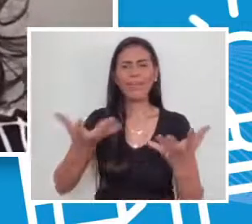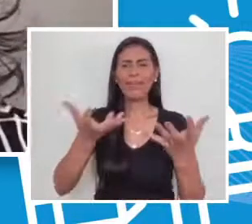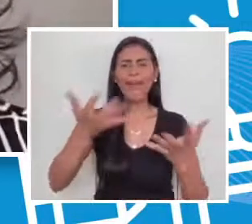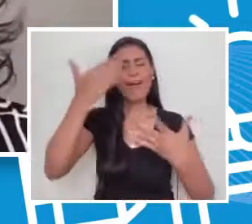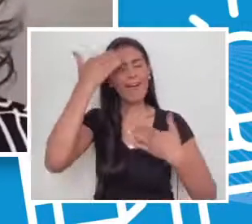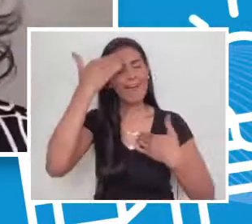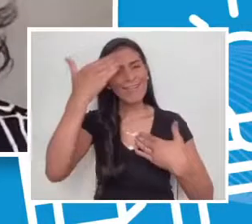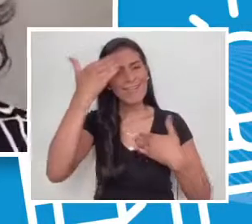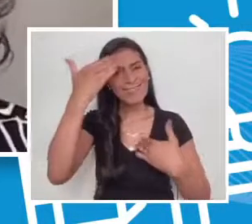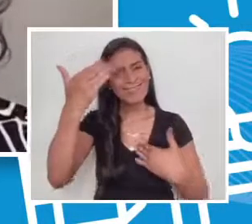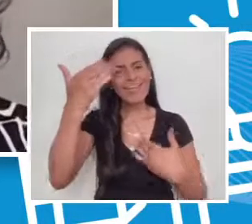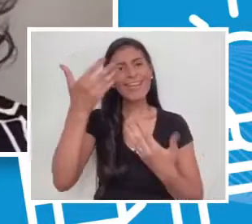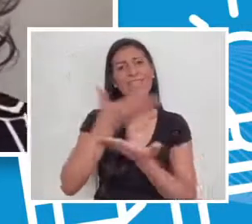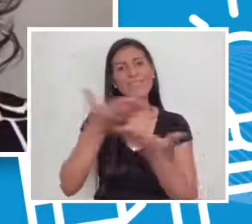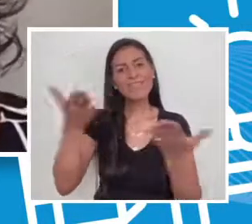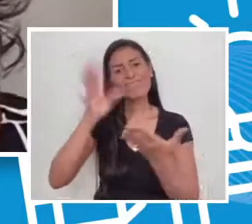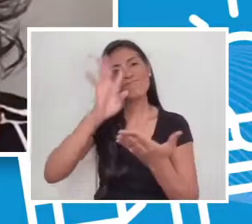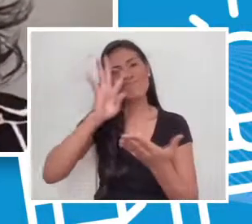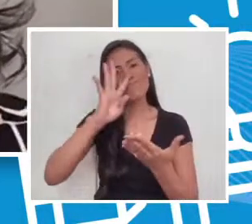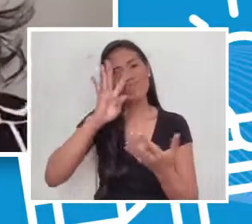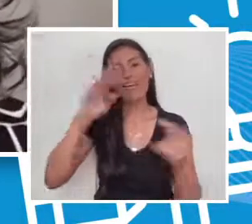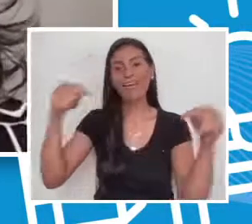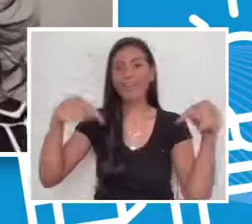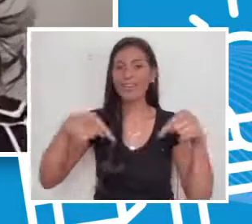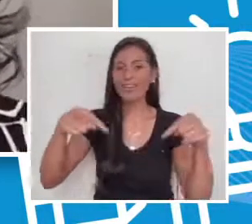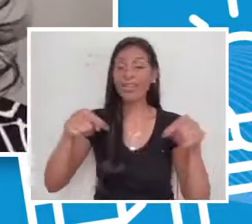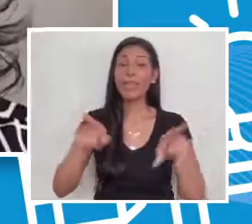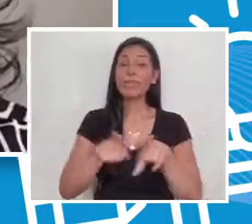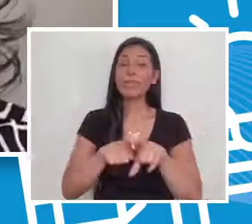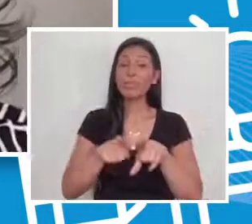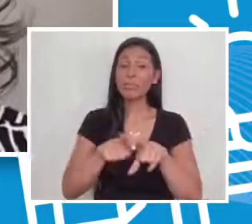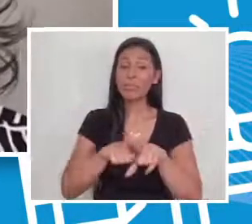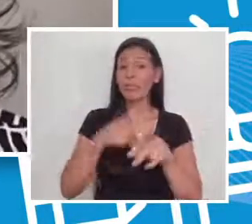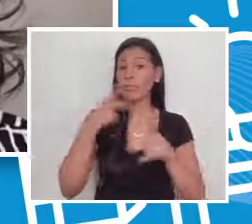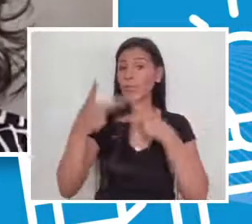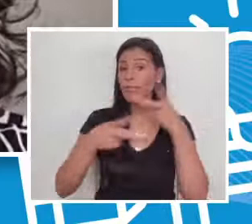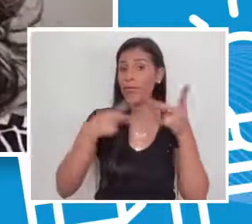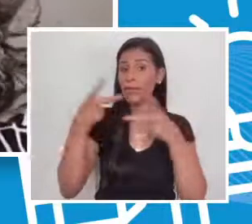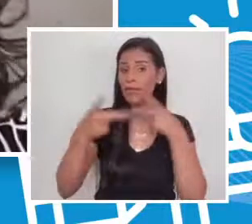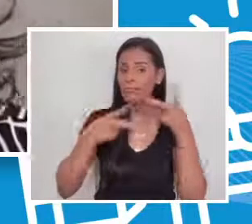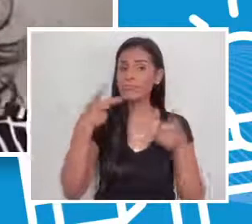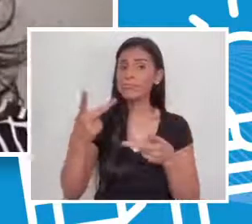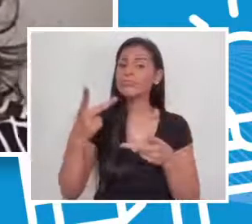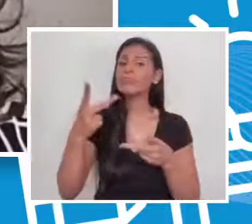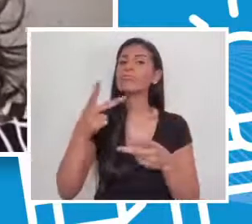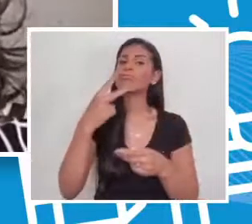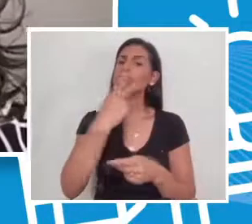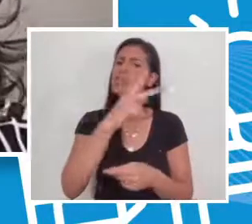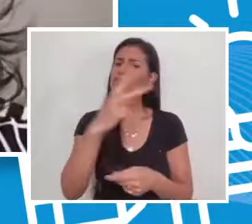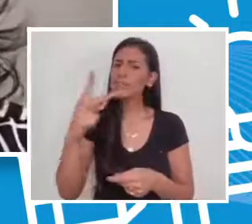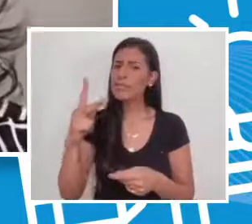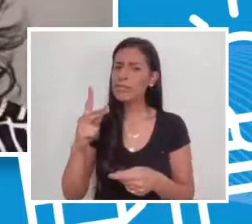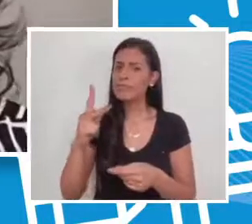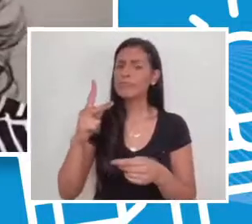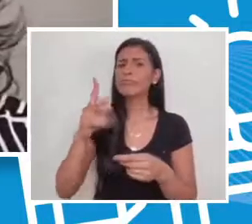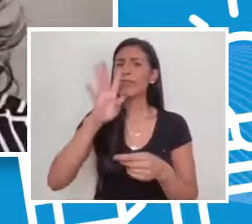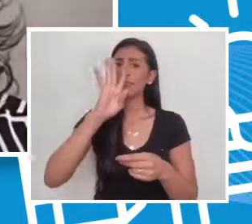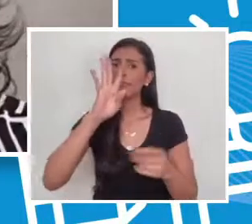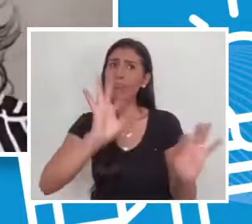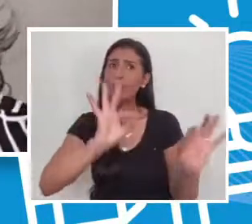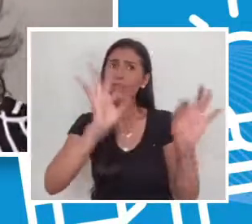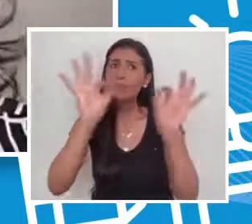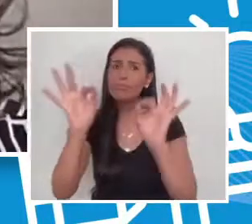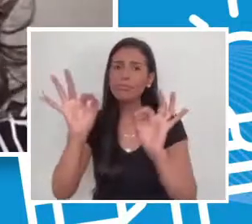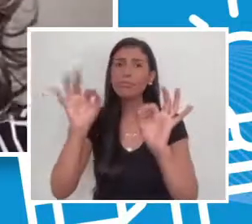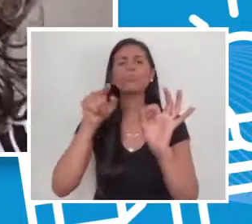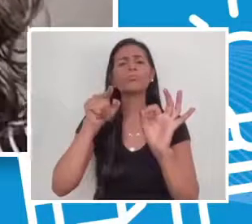de vocês. Queria dizer que aqueles que já estão aqui conectados com a gente, convidem seus amigos,